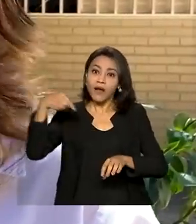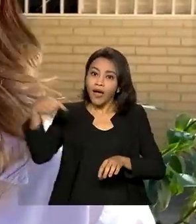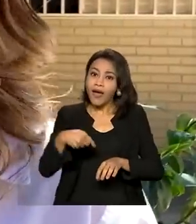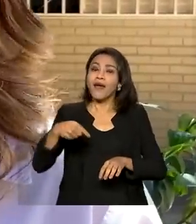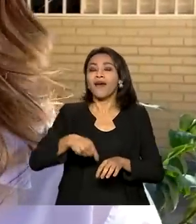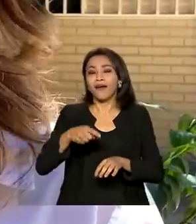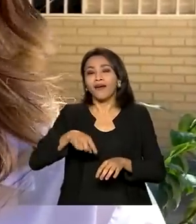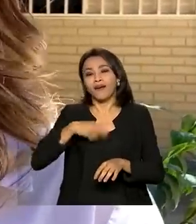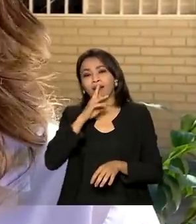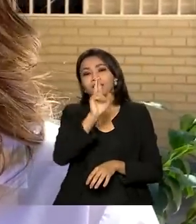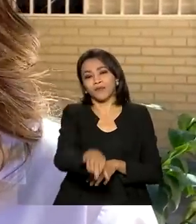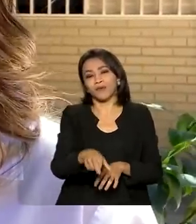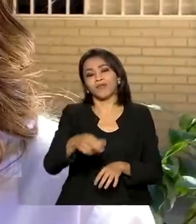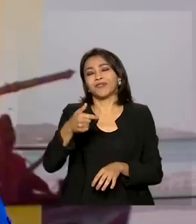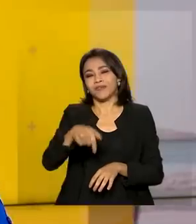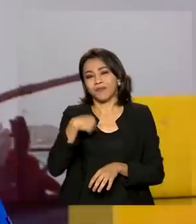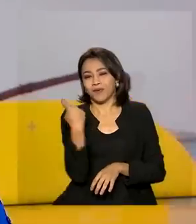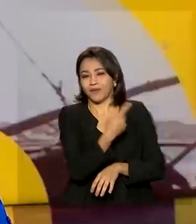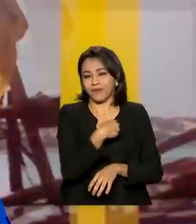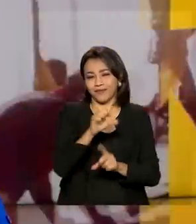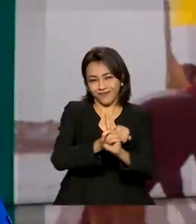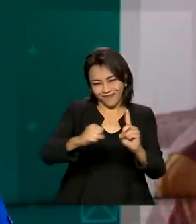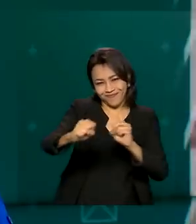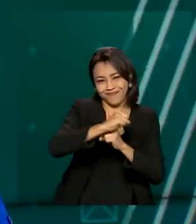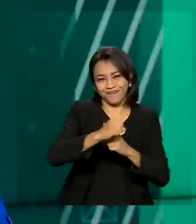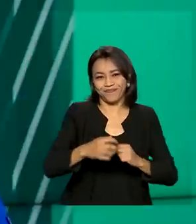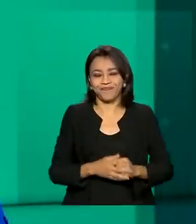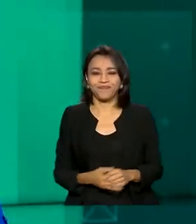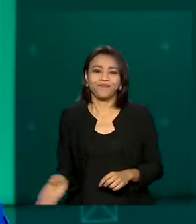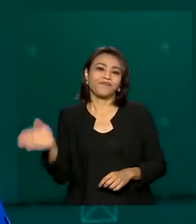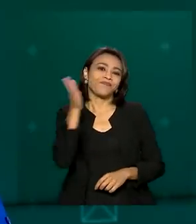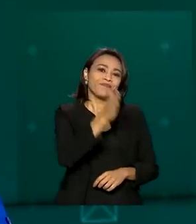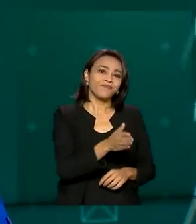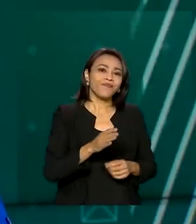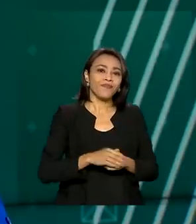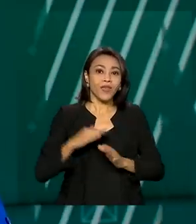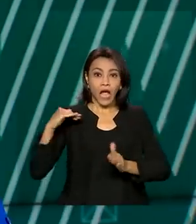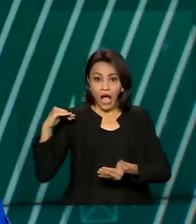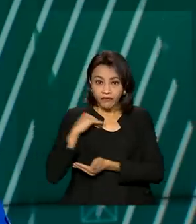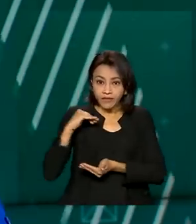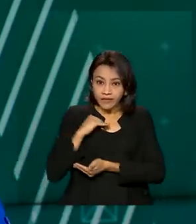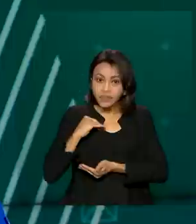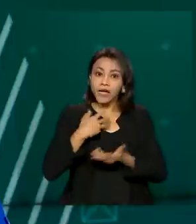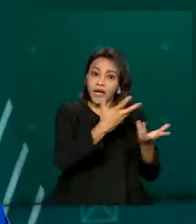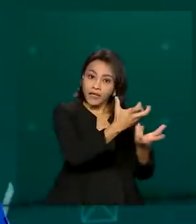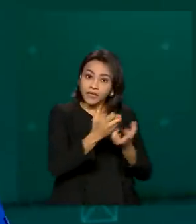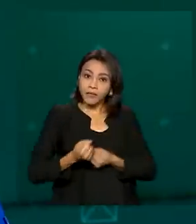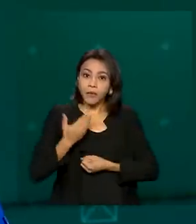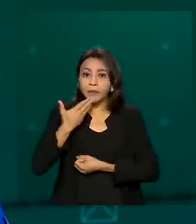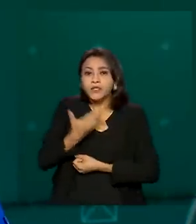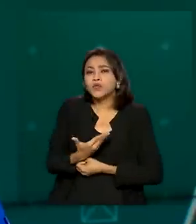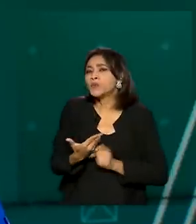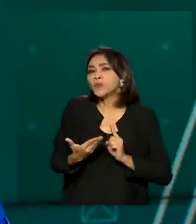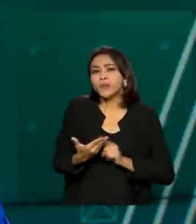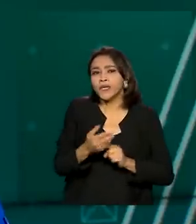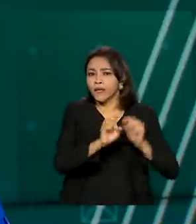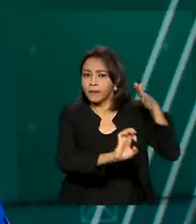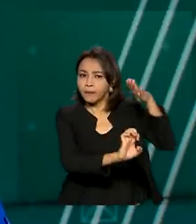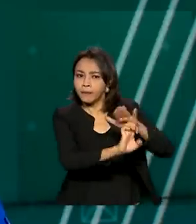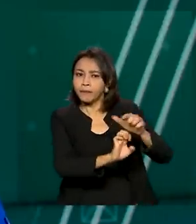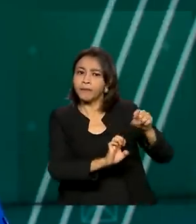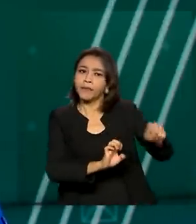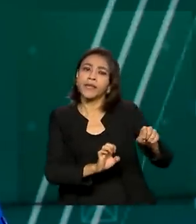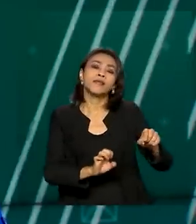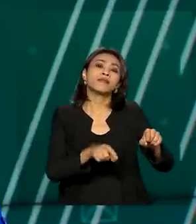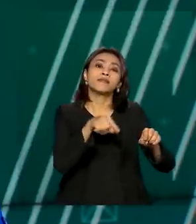saída para muita coisa na nossa sociedade e talvez a receber o pedido da empresa fazer para incluir a dose de